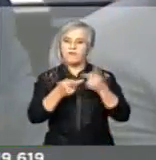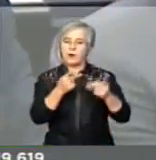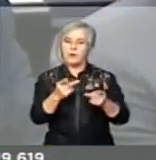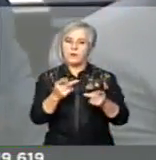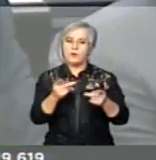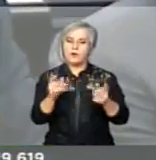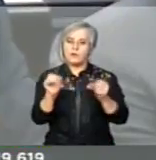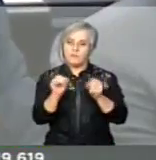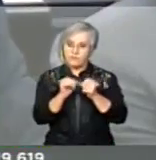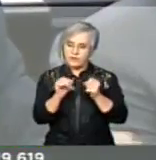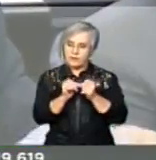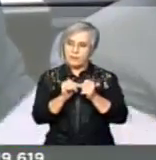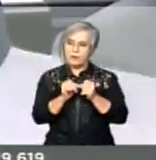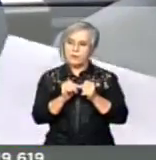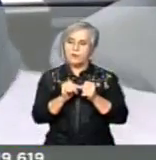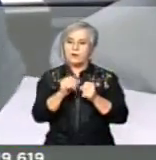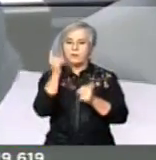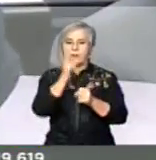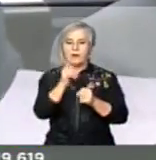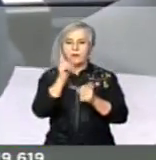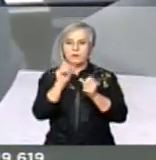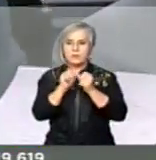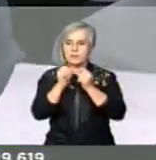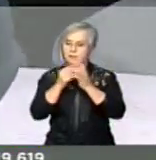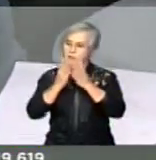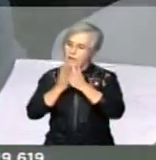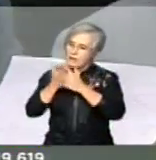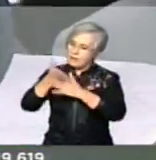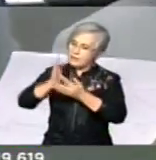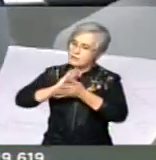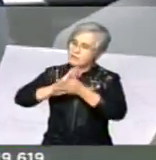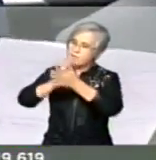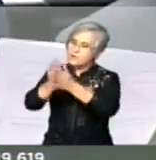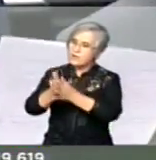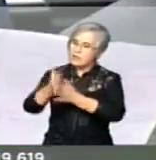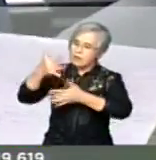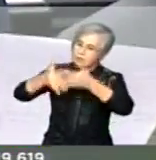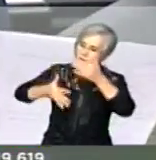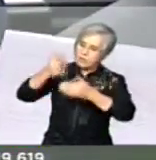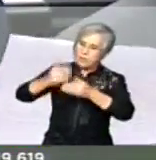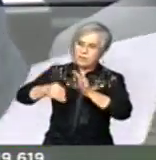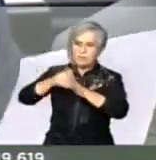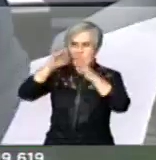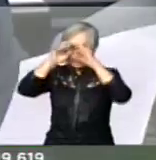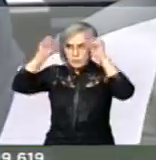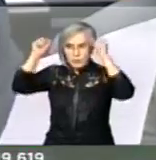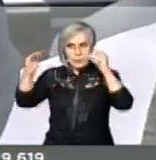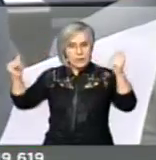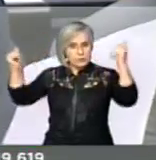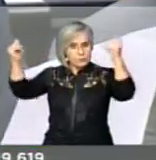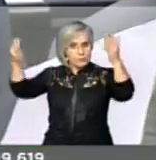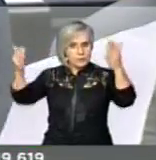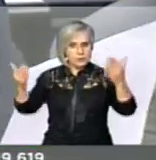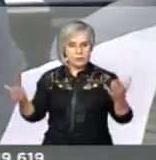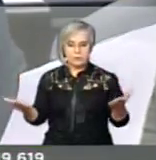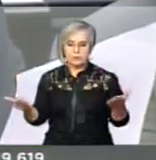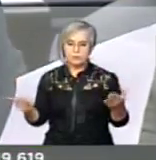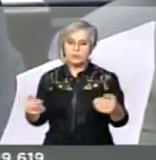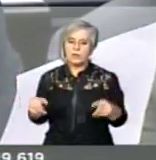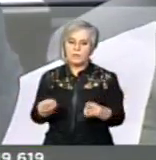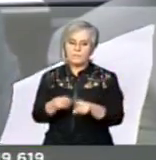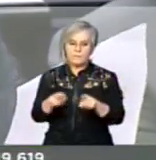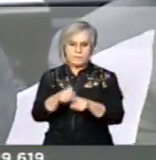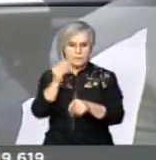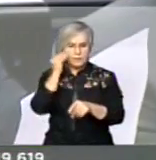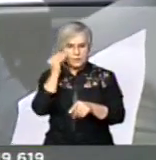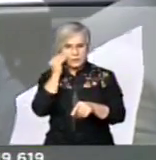tribunais superiores. Lá isso não é crime de responsabilidade. E pior, quer tentando dar um